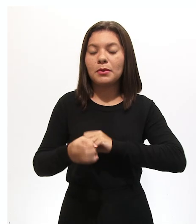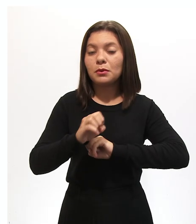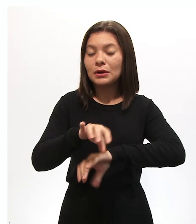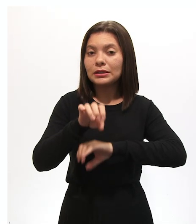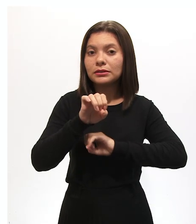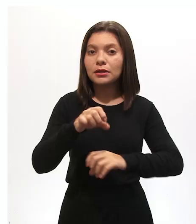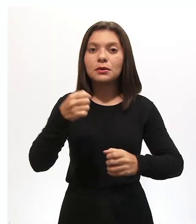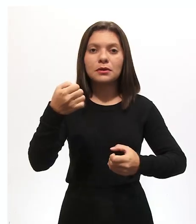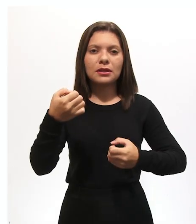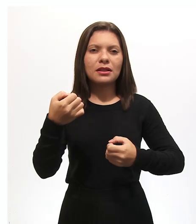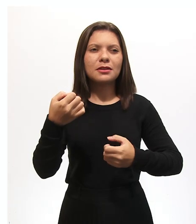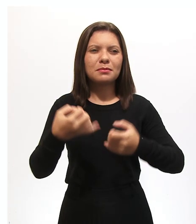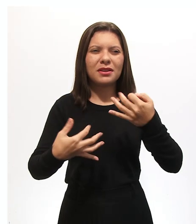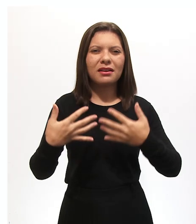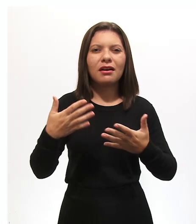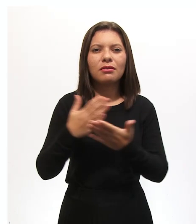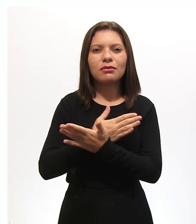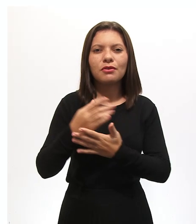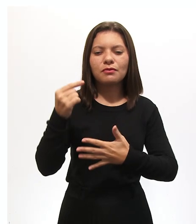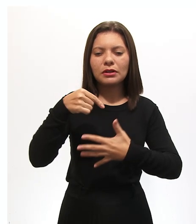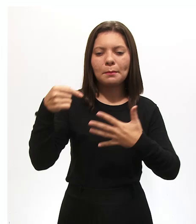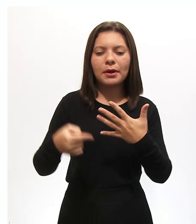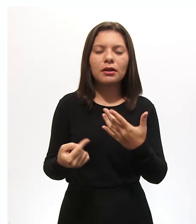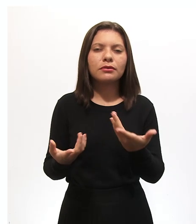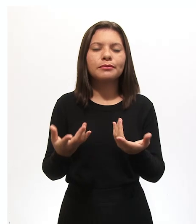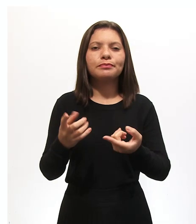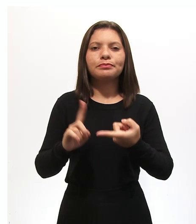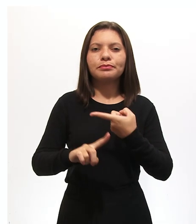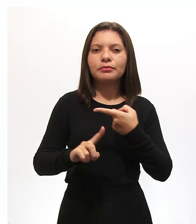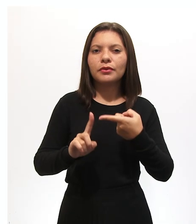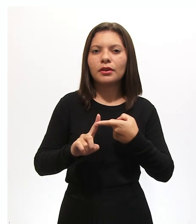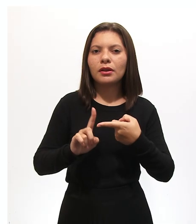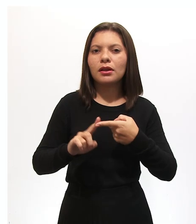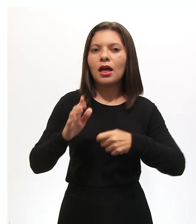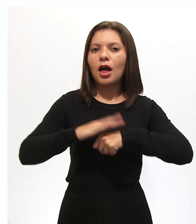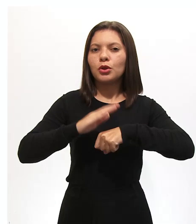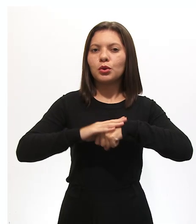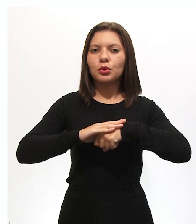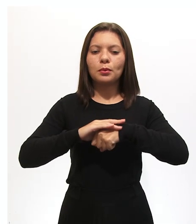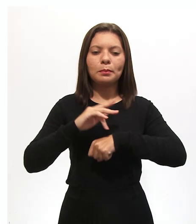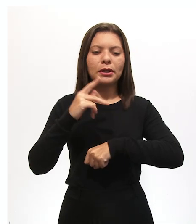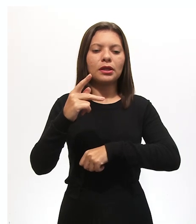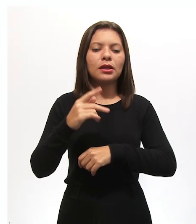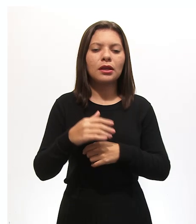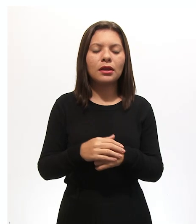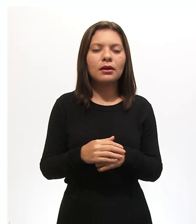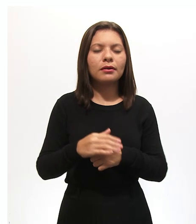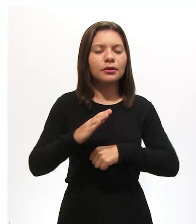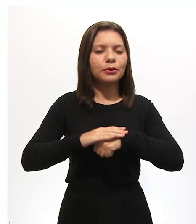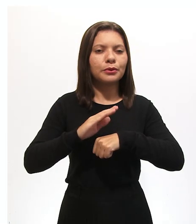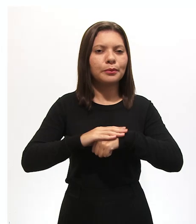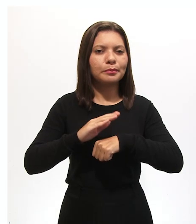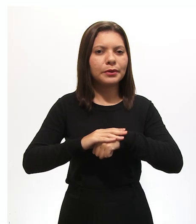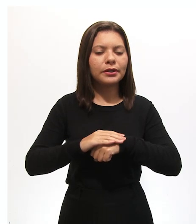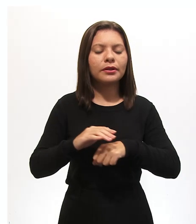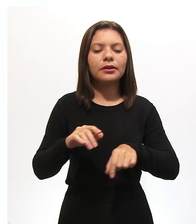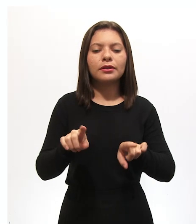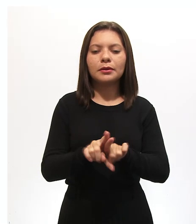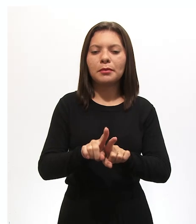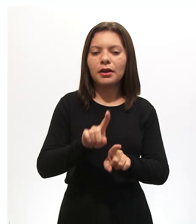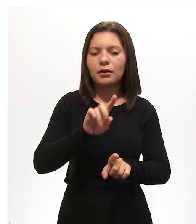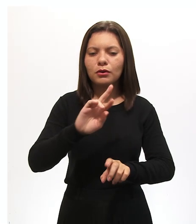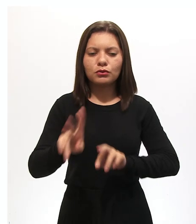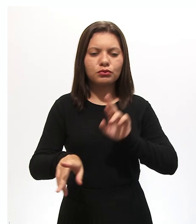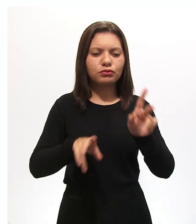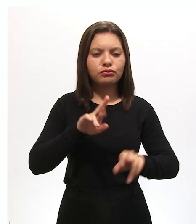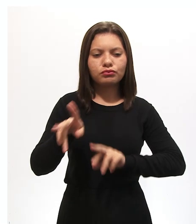estabelece fundamentos como autonomia universitária, liberdade de ensinar, pluralismo